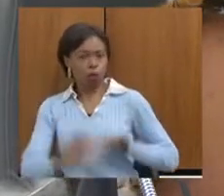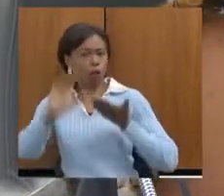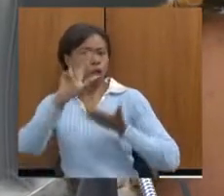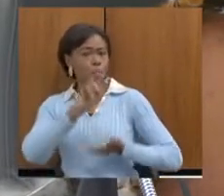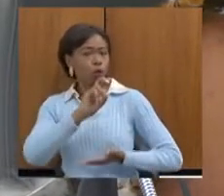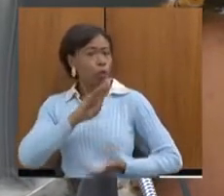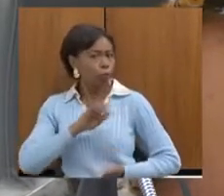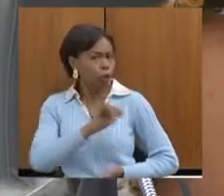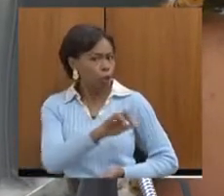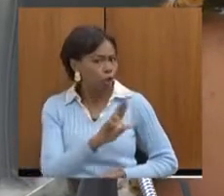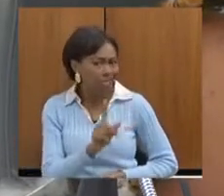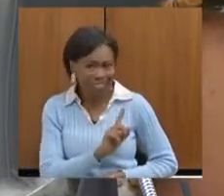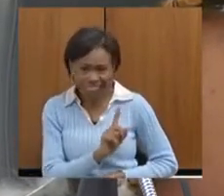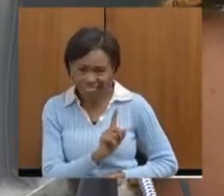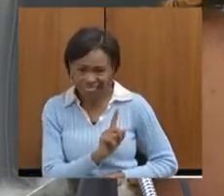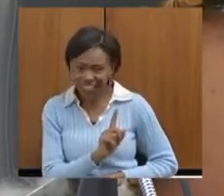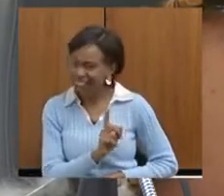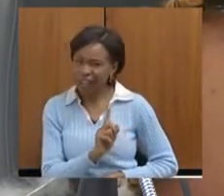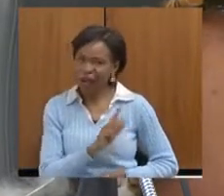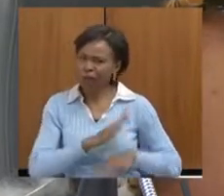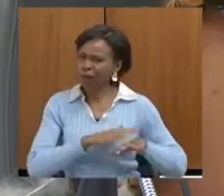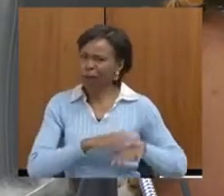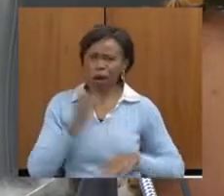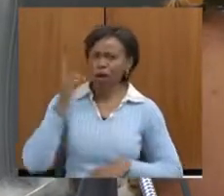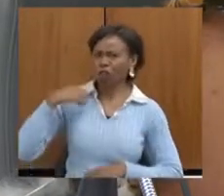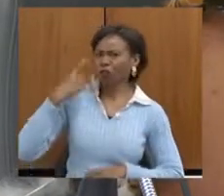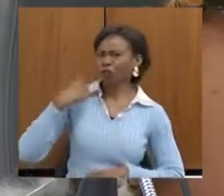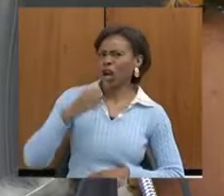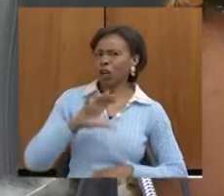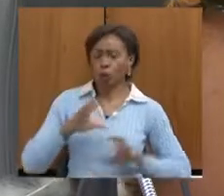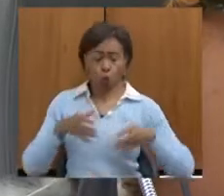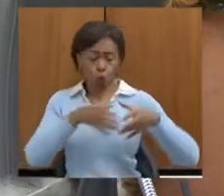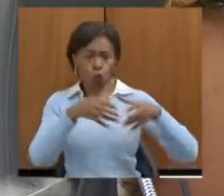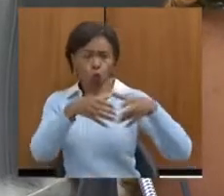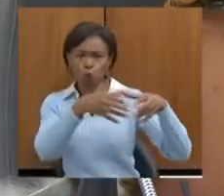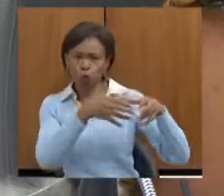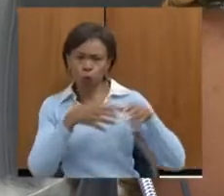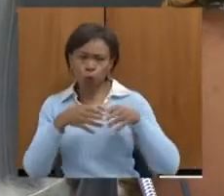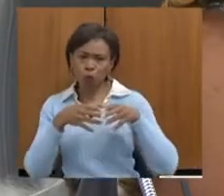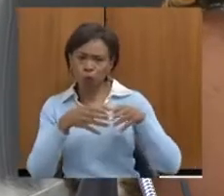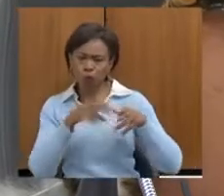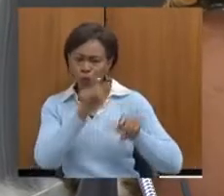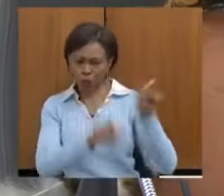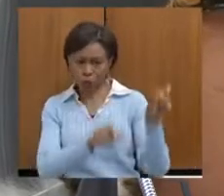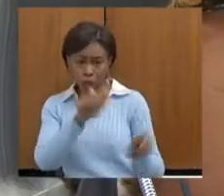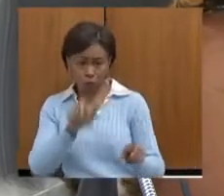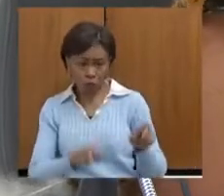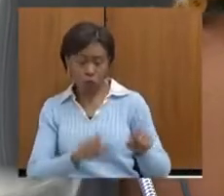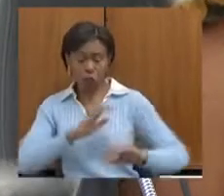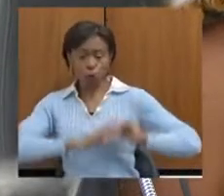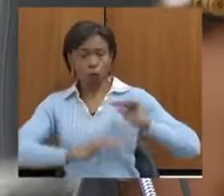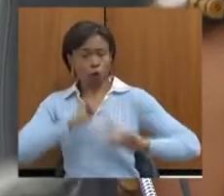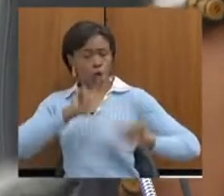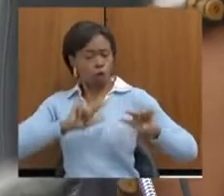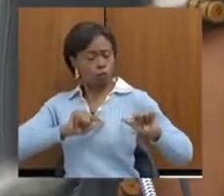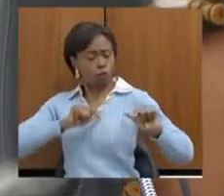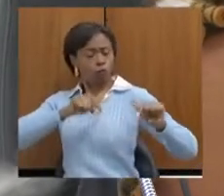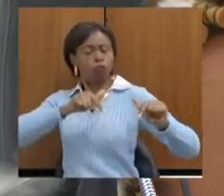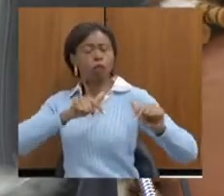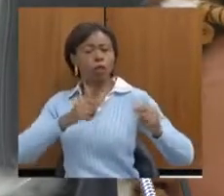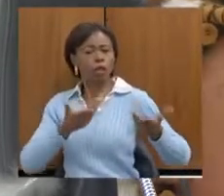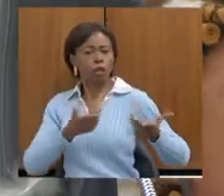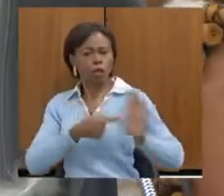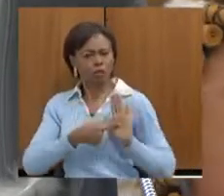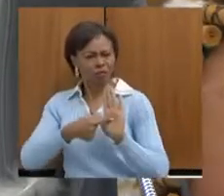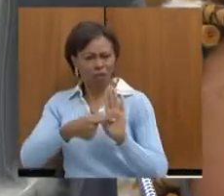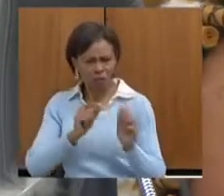bilhões da conta das empresas não é não foi nenhum indivíduo ou um grupo de indivíduos com alguns diplomas na mão que conquistaram isso